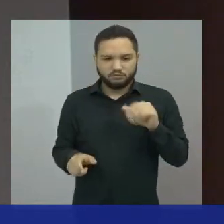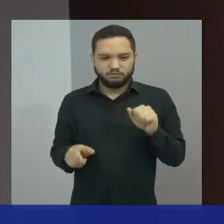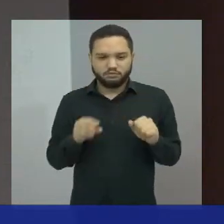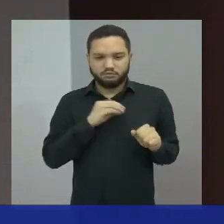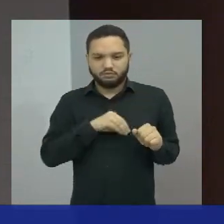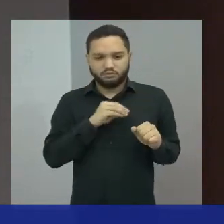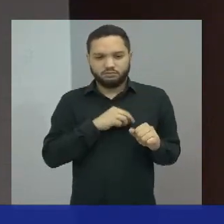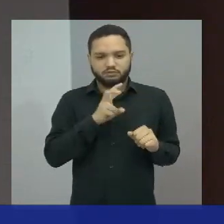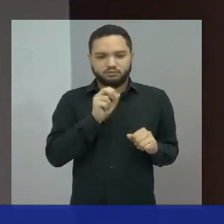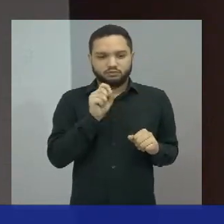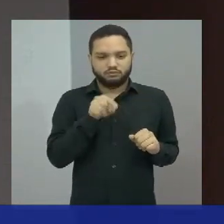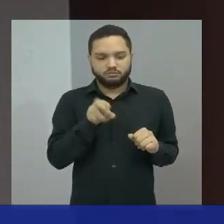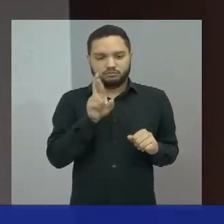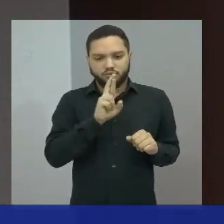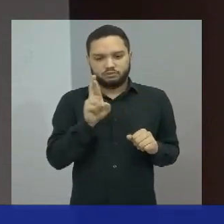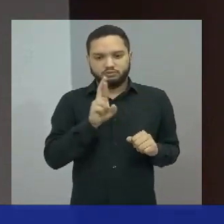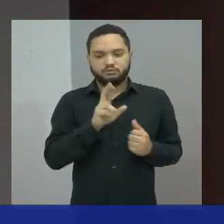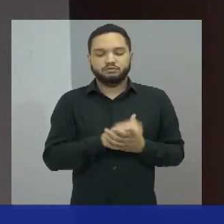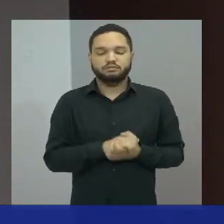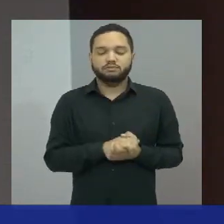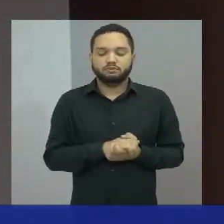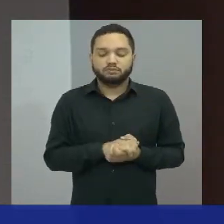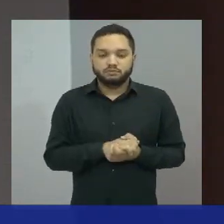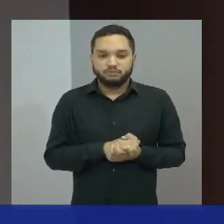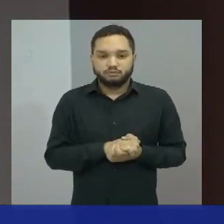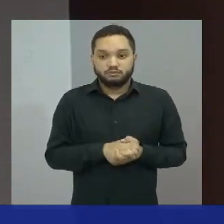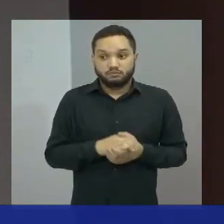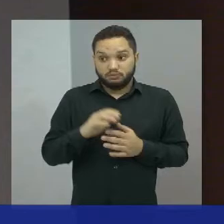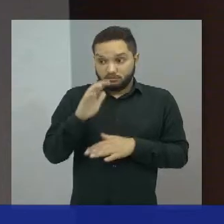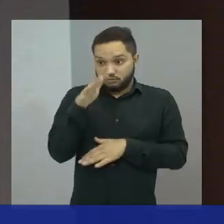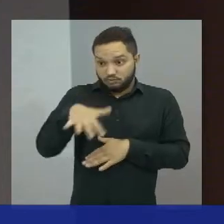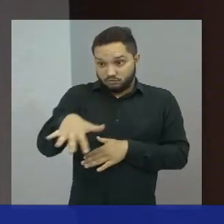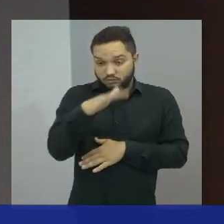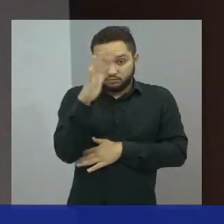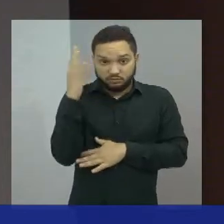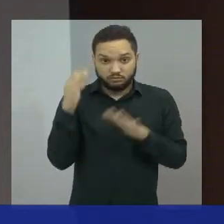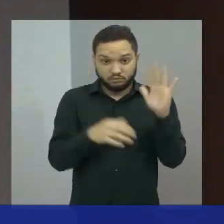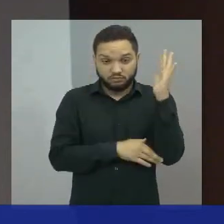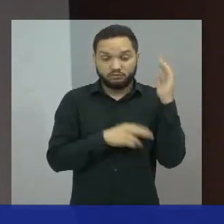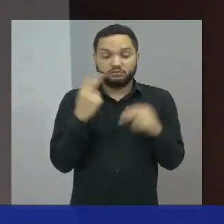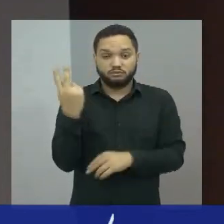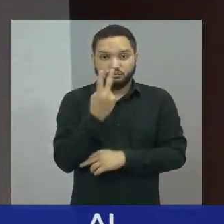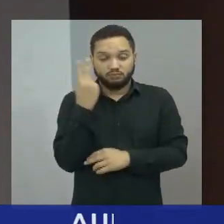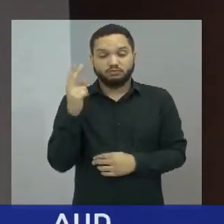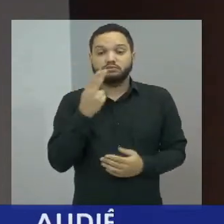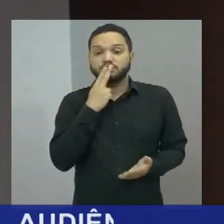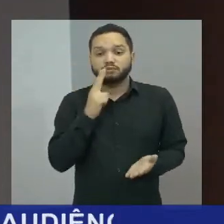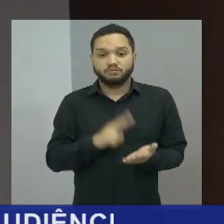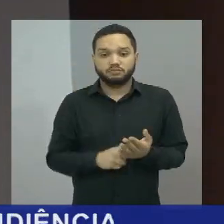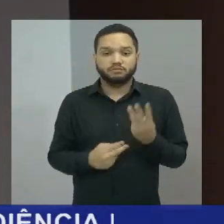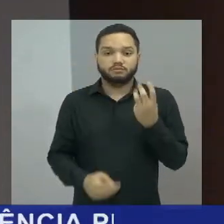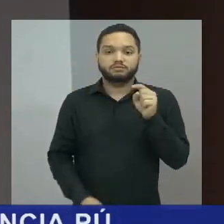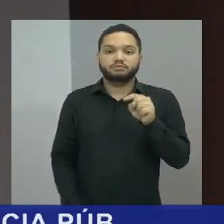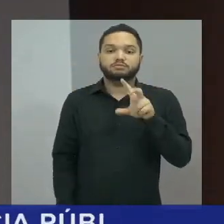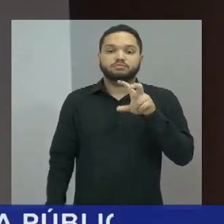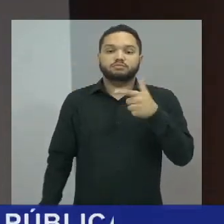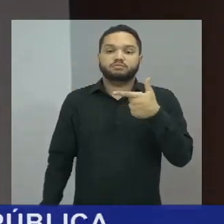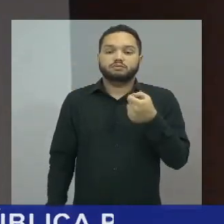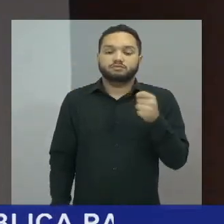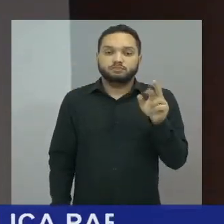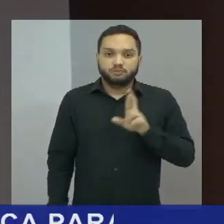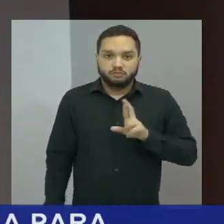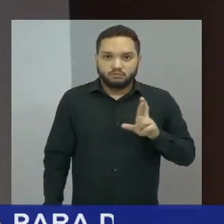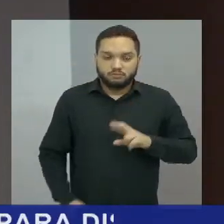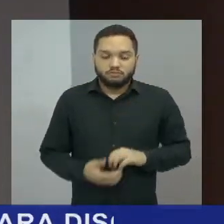de R$ 50 mil, aí a gente está falando de infração ambiental grave. O valor da multa é de R$